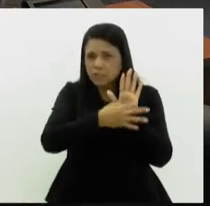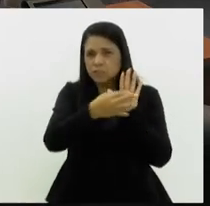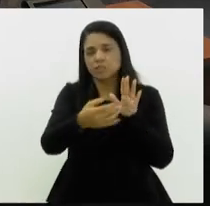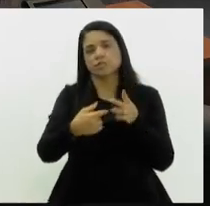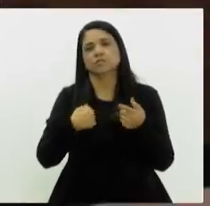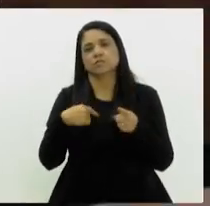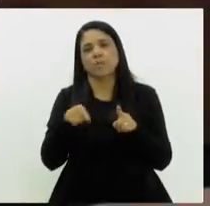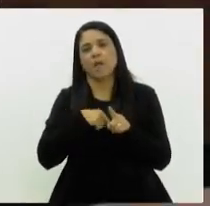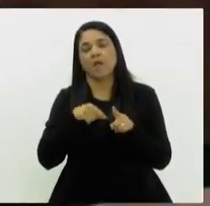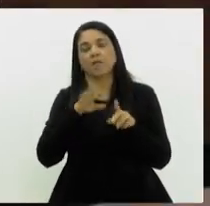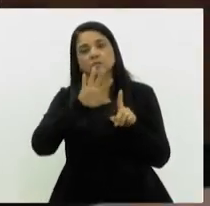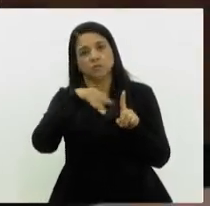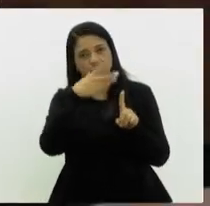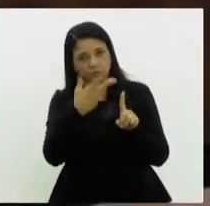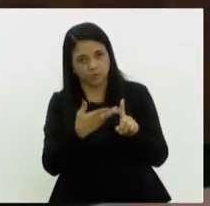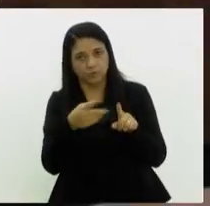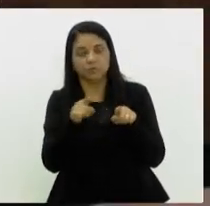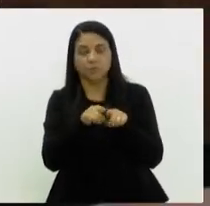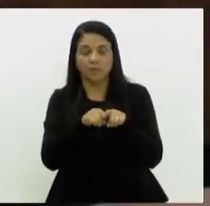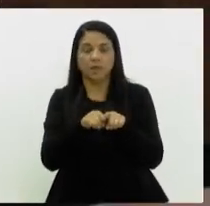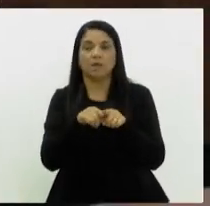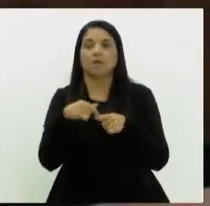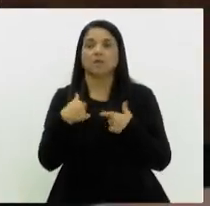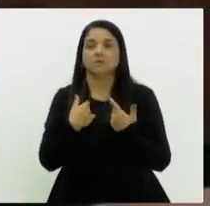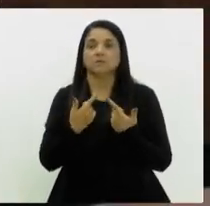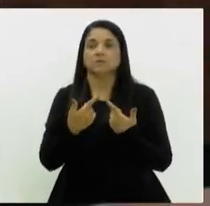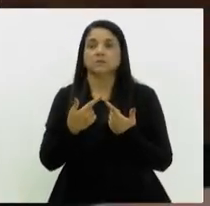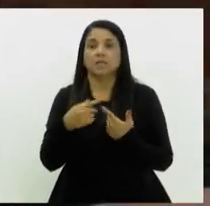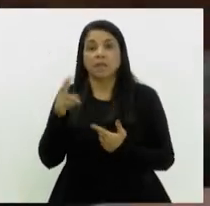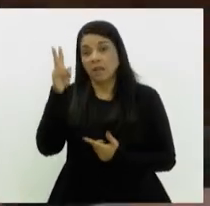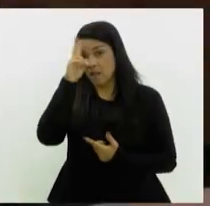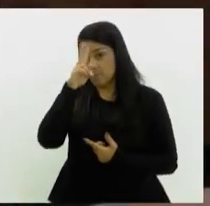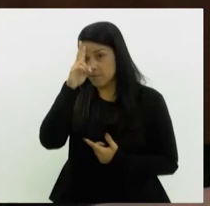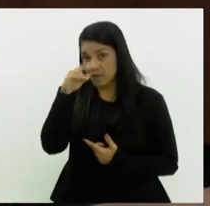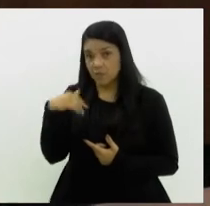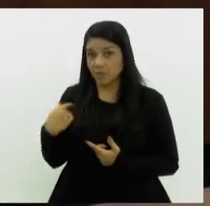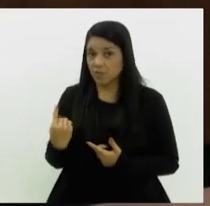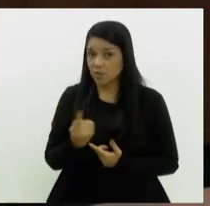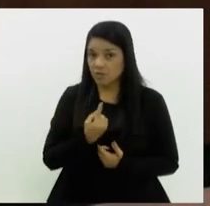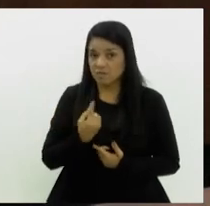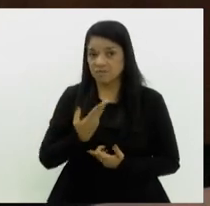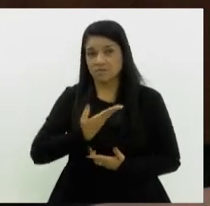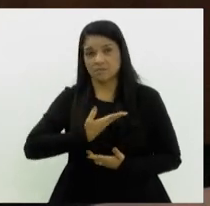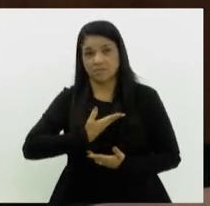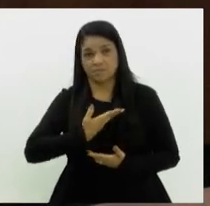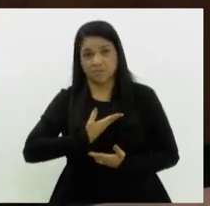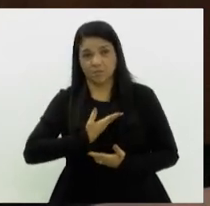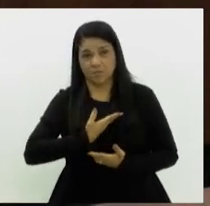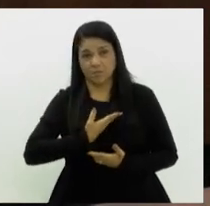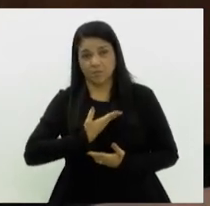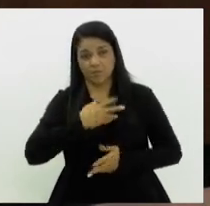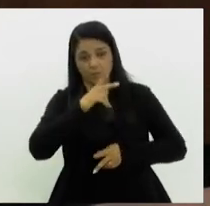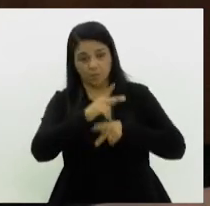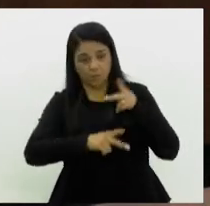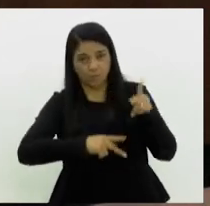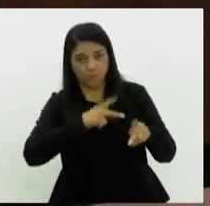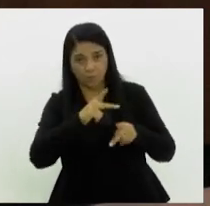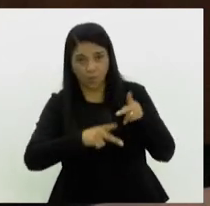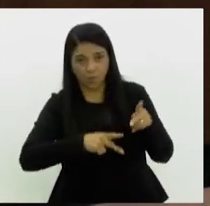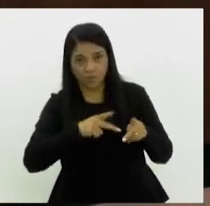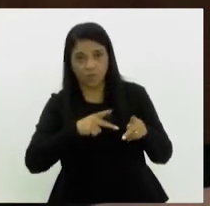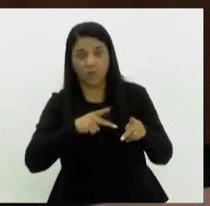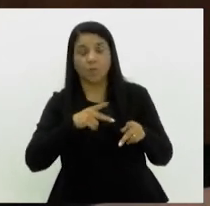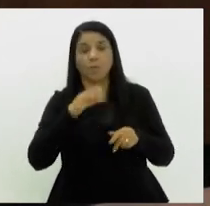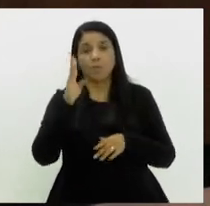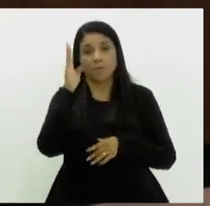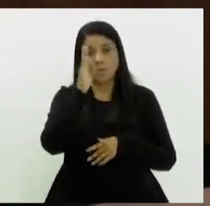O objetivo é justamente lembrar que nós somos amigos, o povo brasileiro é amigo do povo judeu. Por